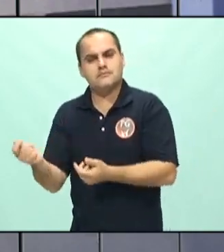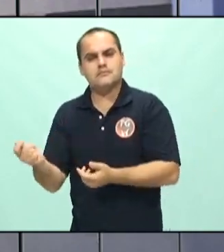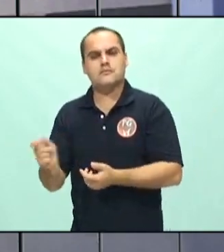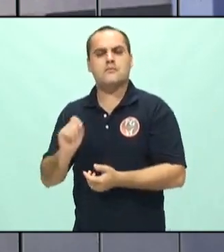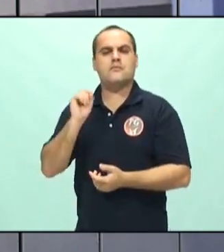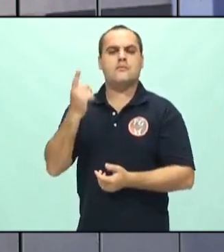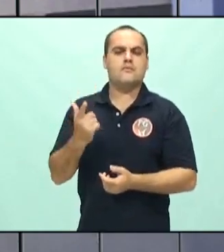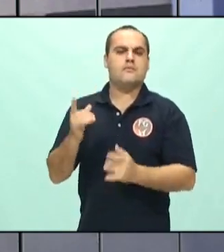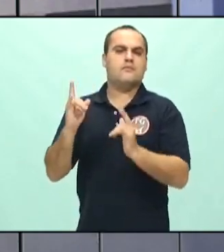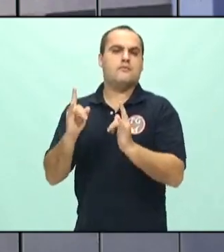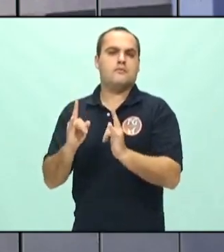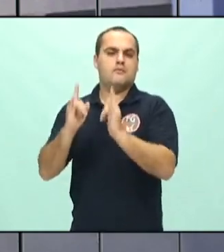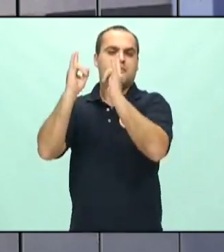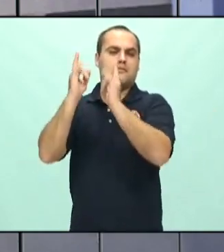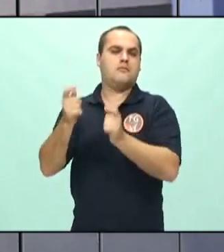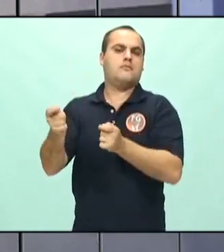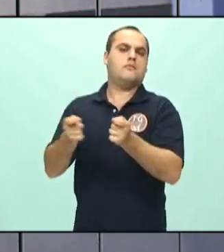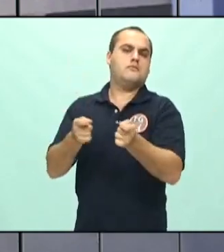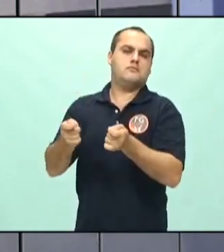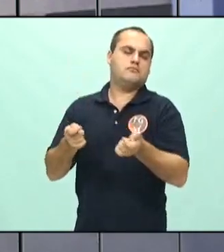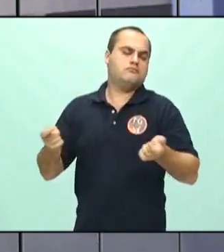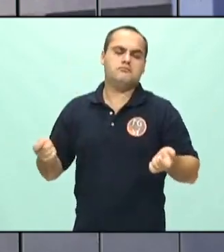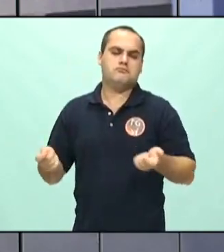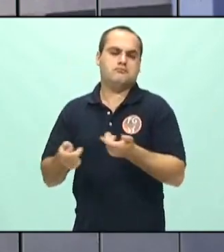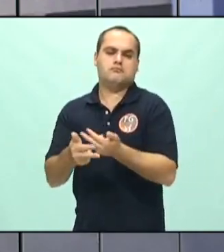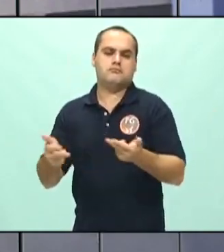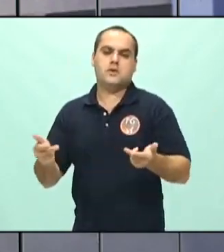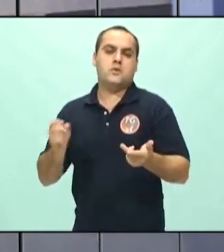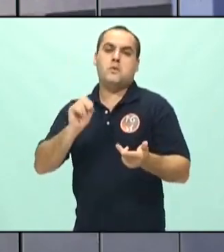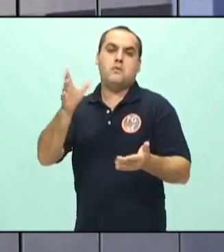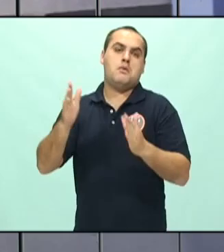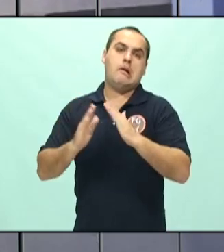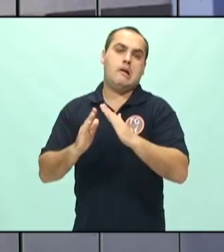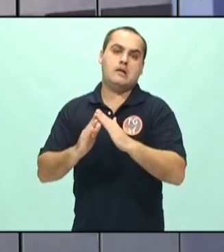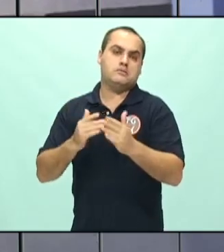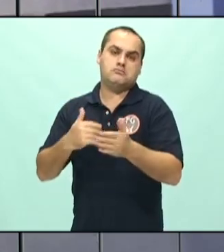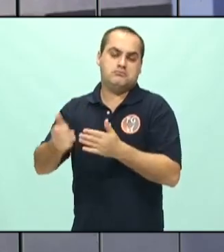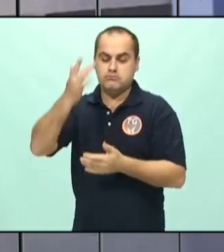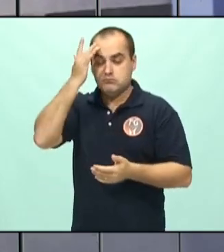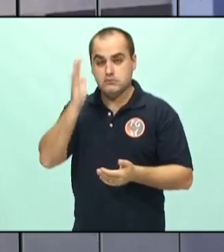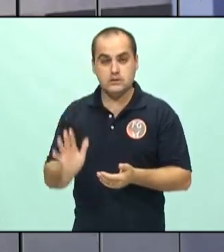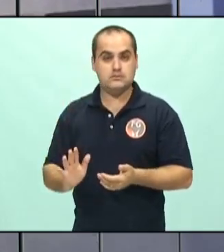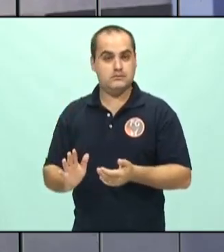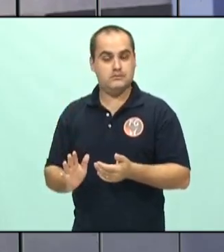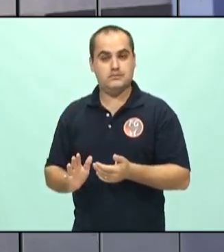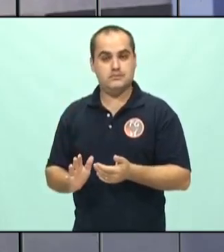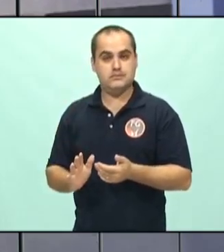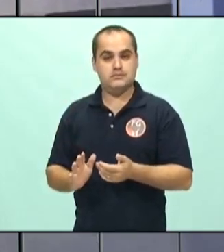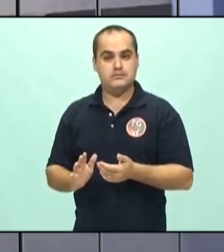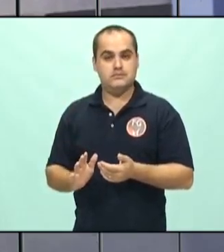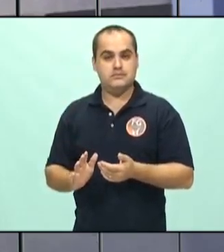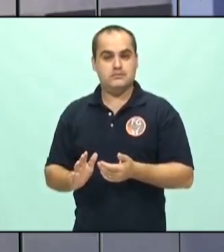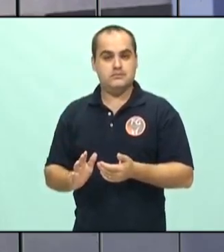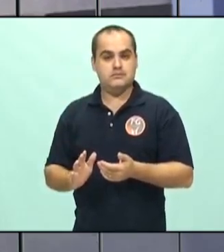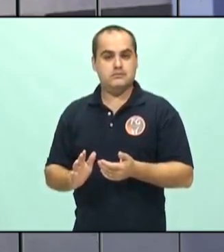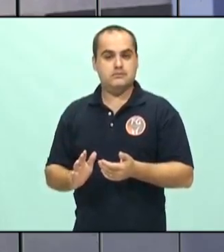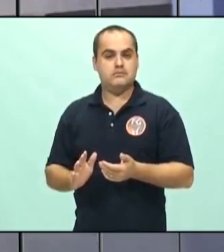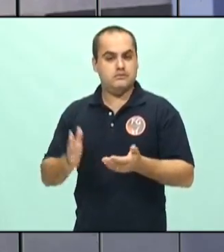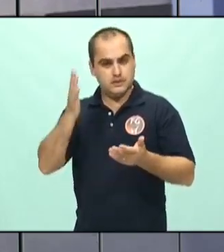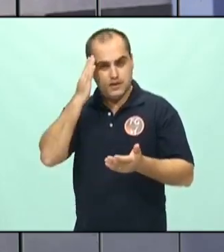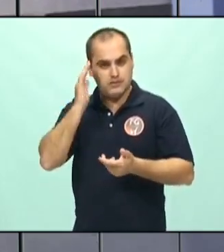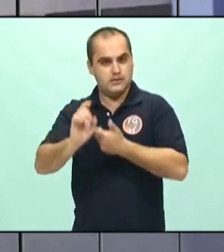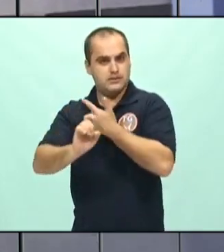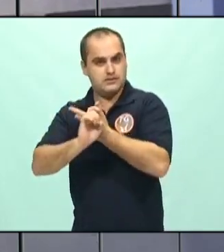troca de um prédio alguma coisa administrativo ou até moradia o que eu vou fazer é algum benfeitoria do